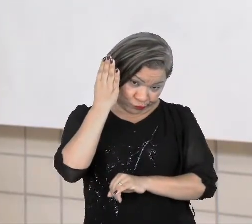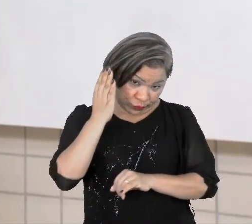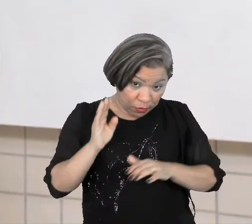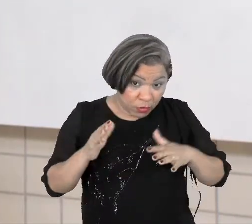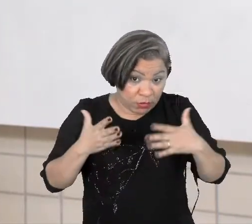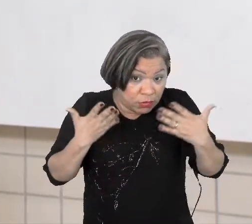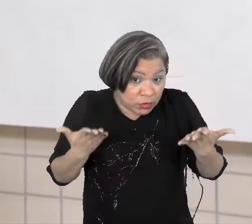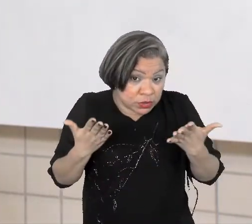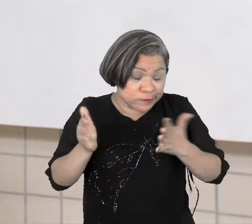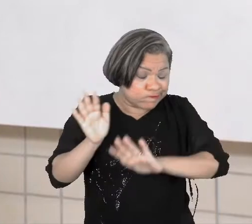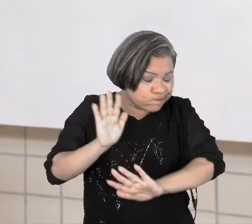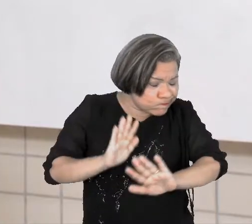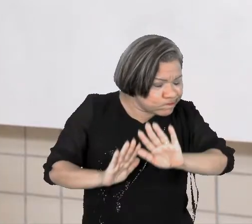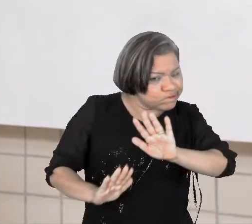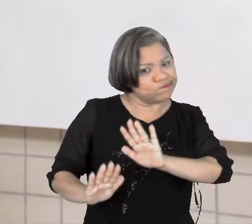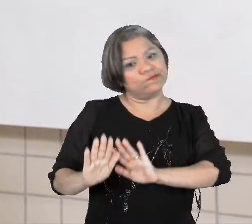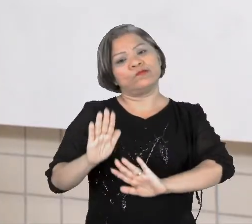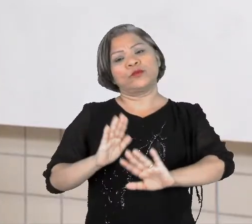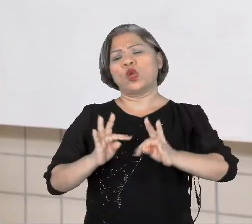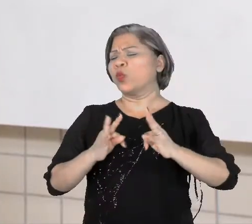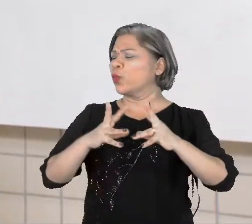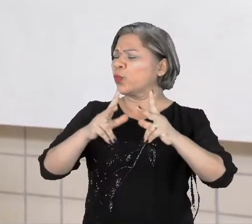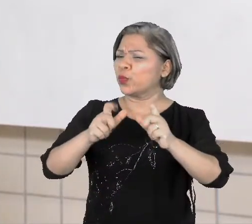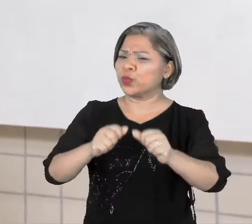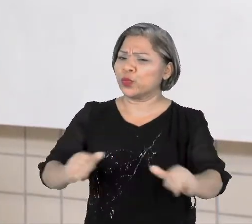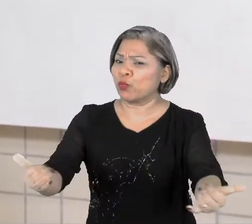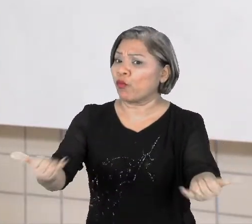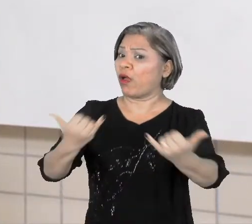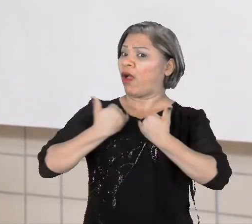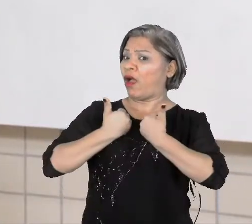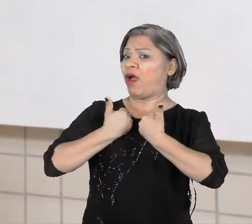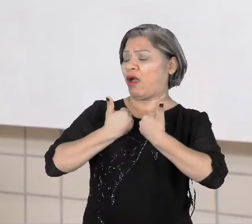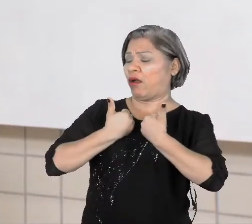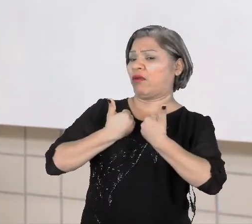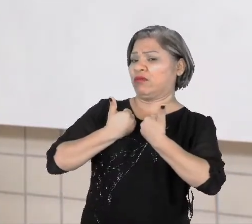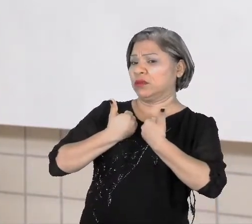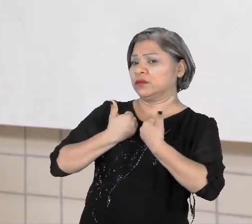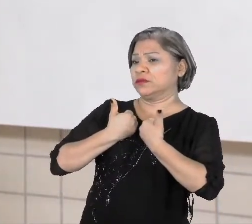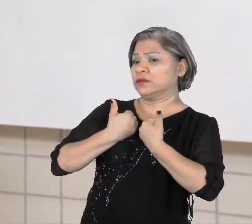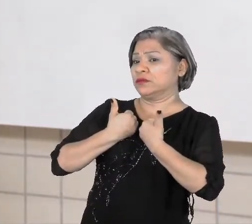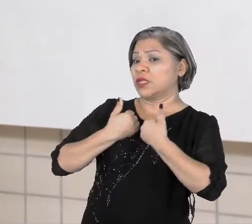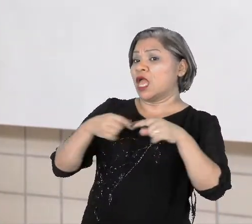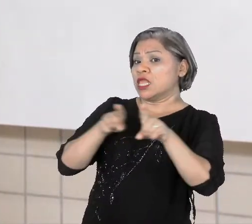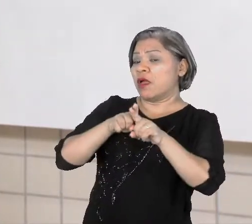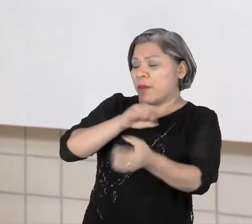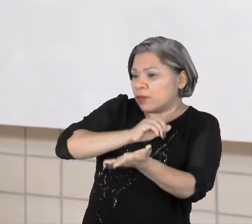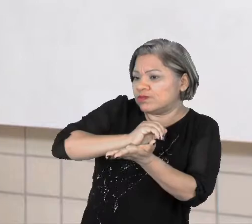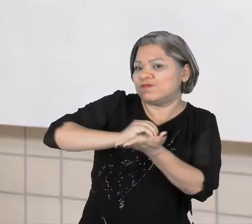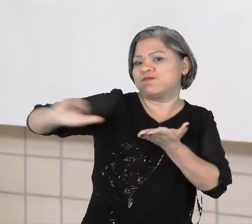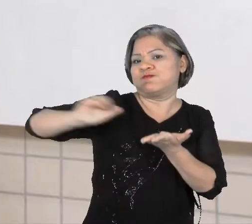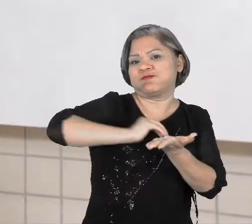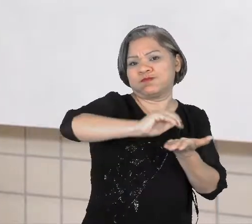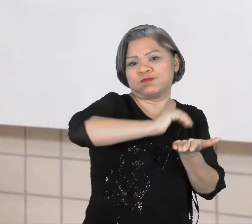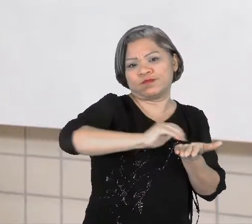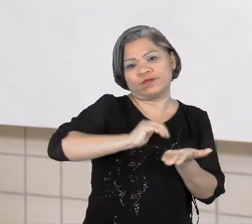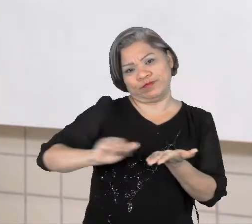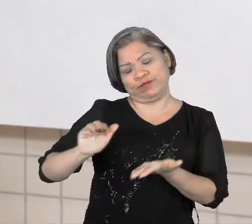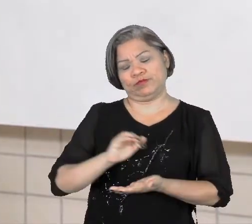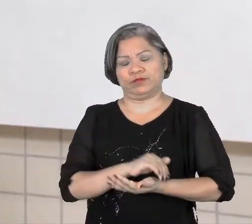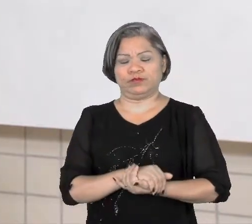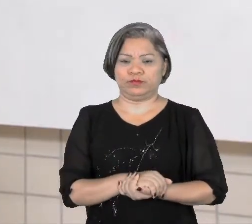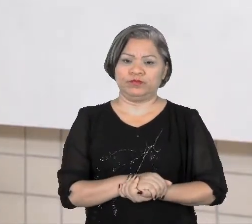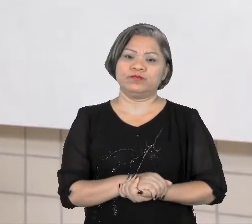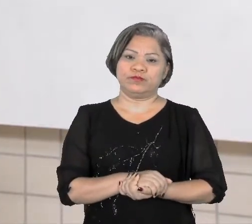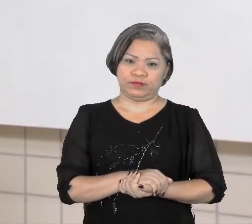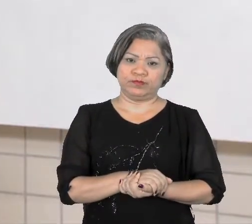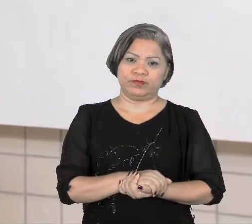cuidado com o que você recebe e principalmente com o que você compartilha. Bem,